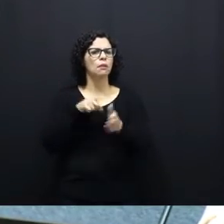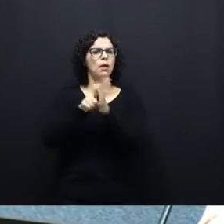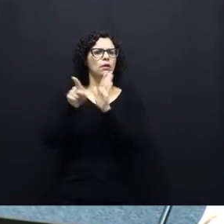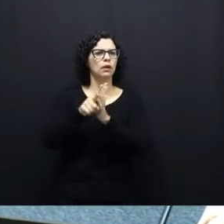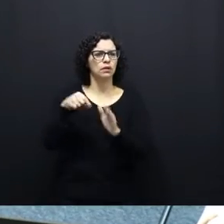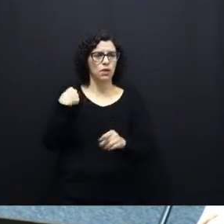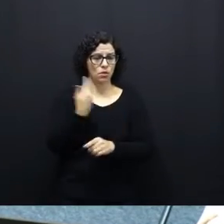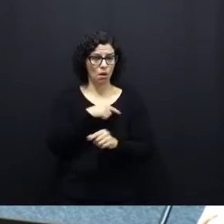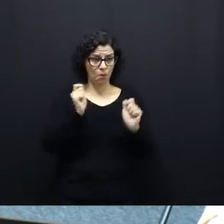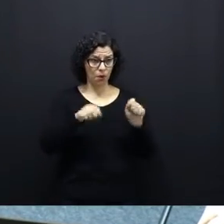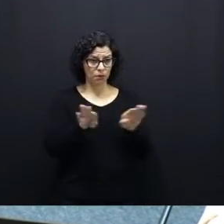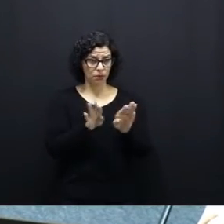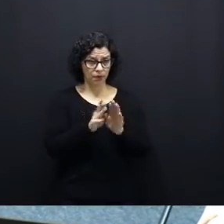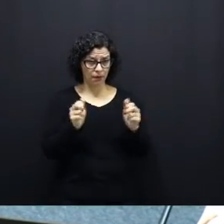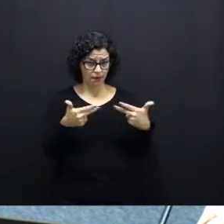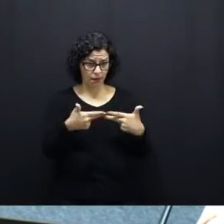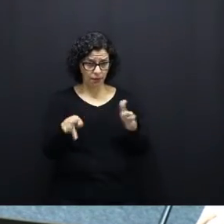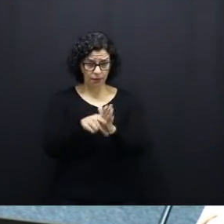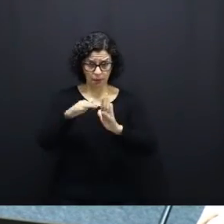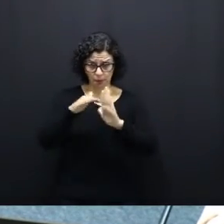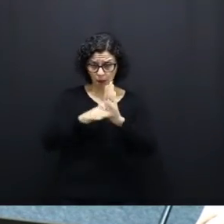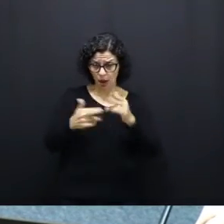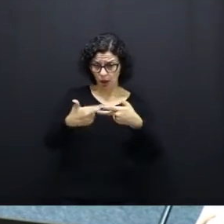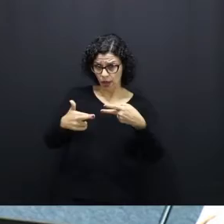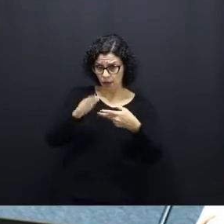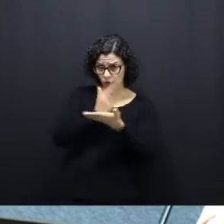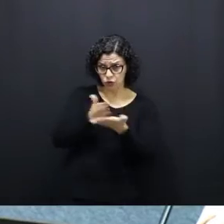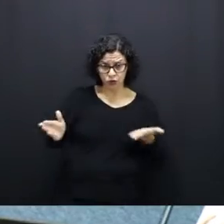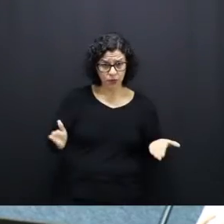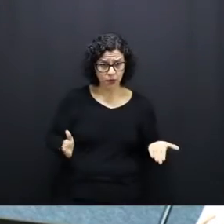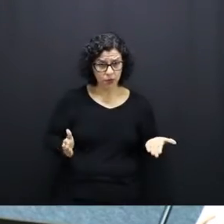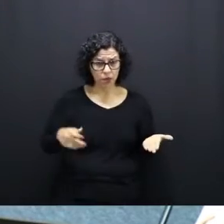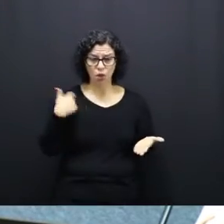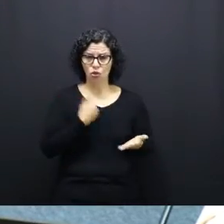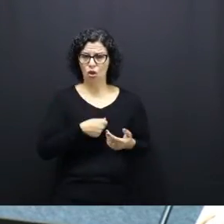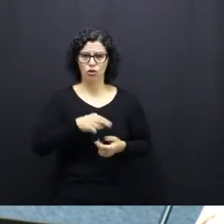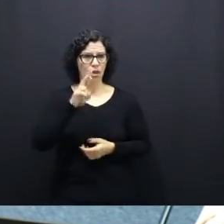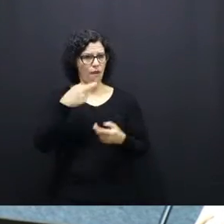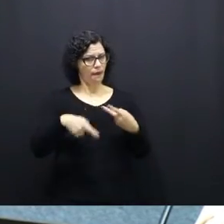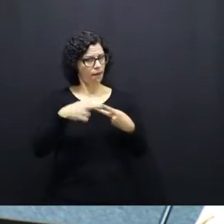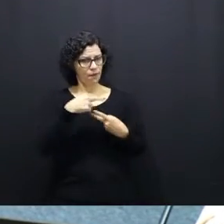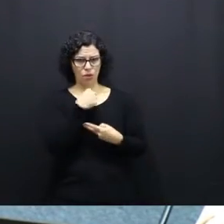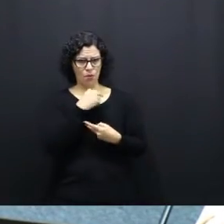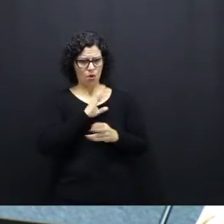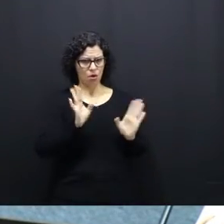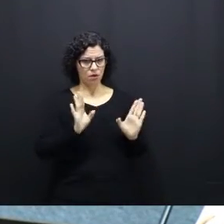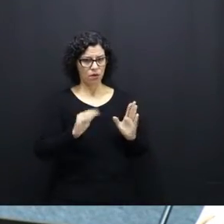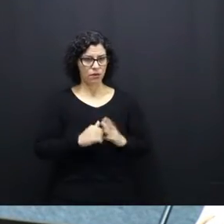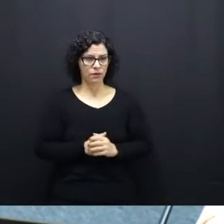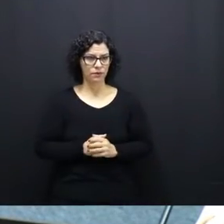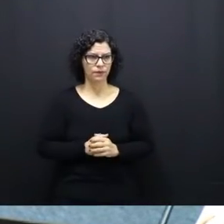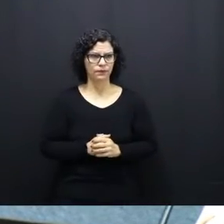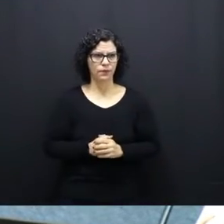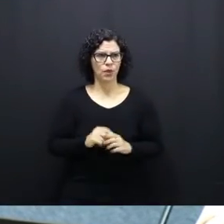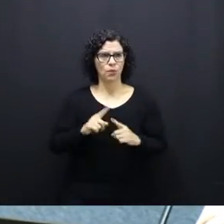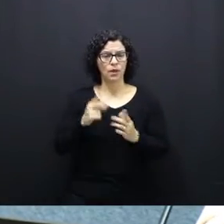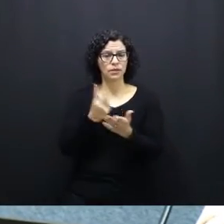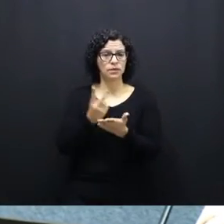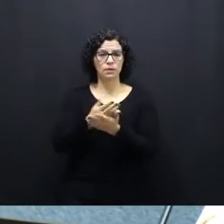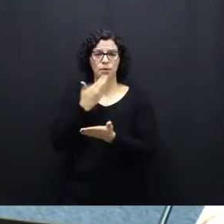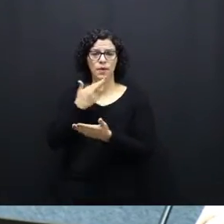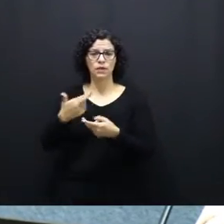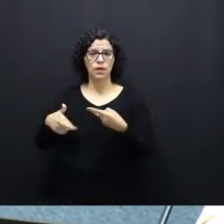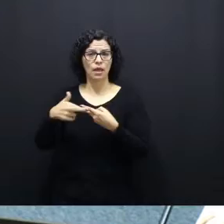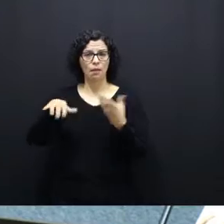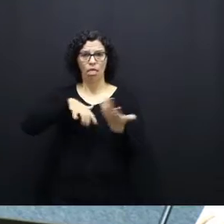podemos tirar dessa casa para negativo então o presidente que não temos mais naquele momento então é porque cada vez que eu peço